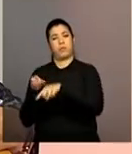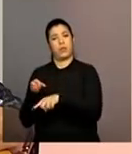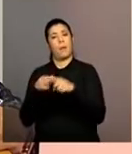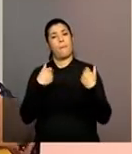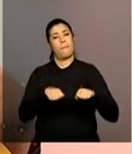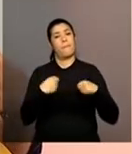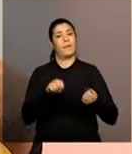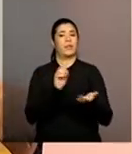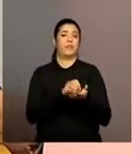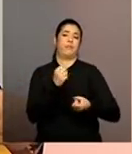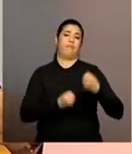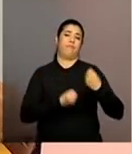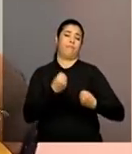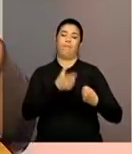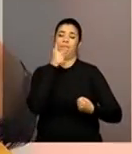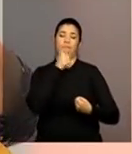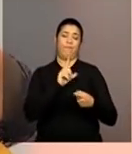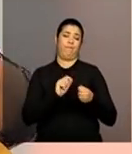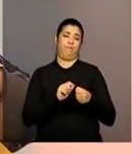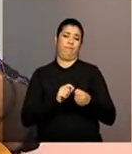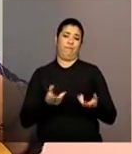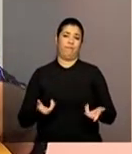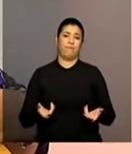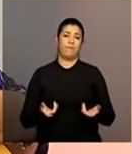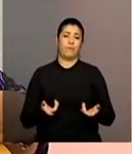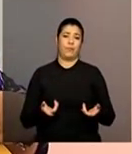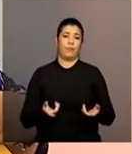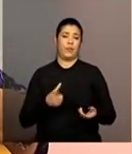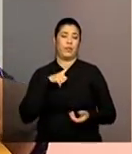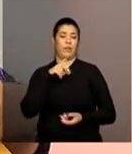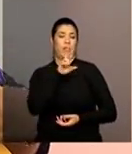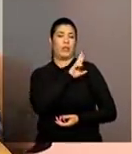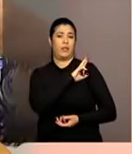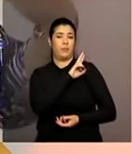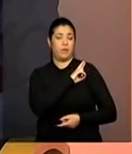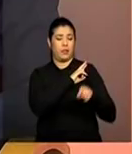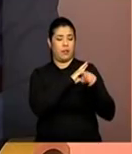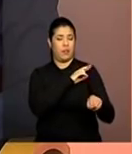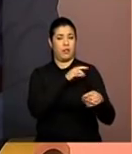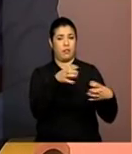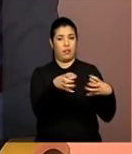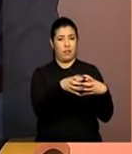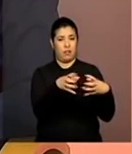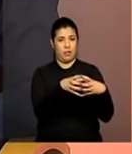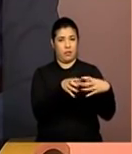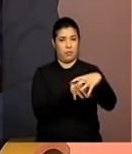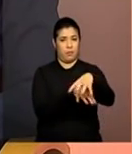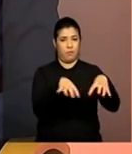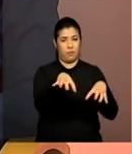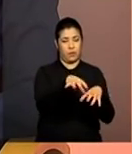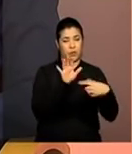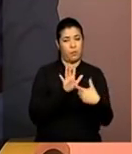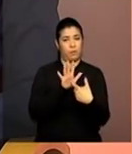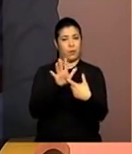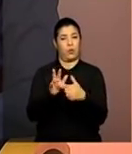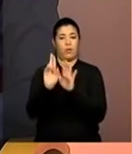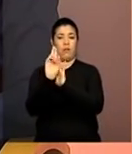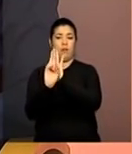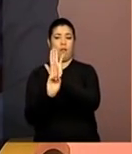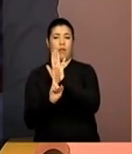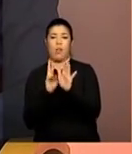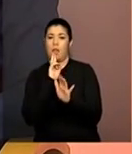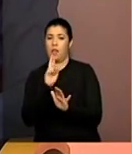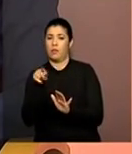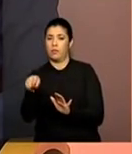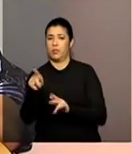efetivado portanto é responsabilidade dessa equipe dá um retorno para essa população porque não existe